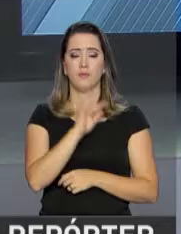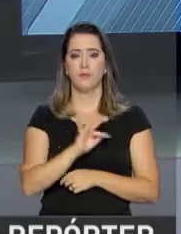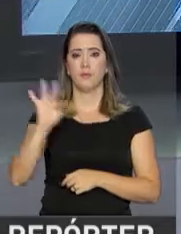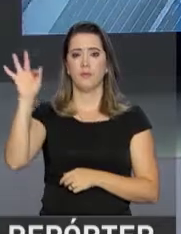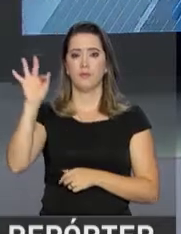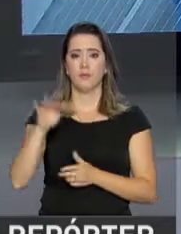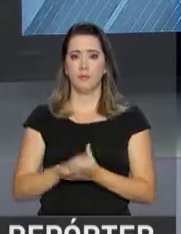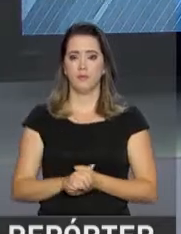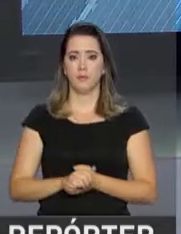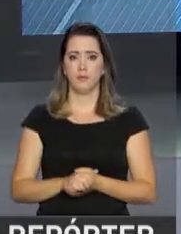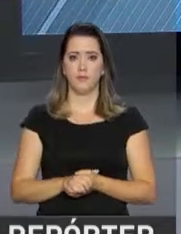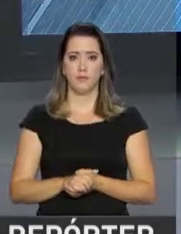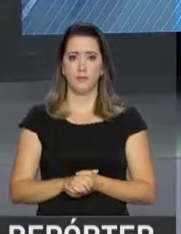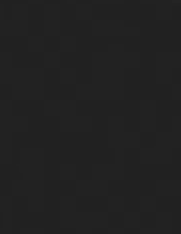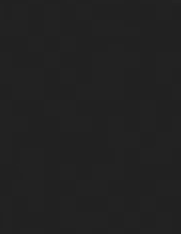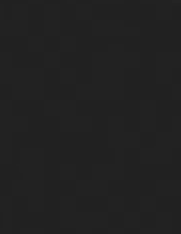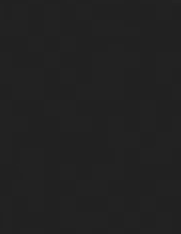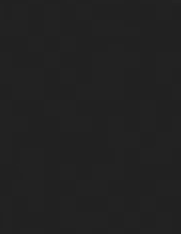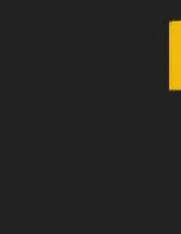do governo federal